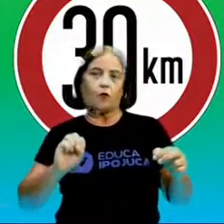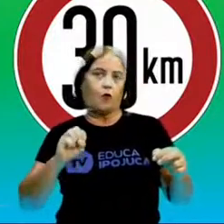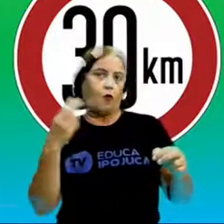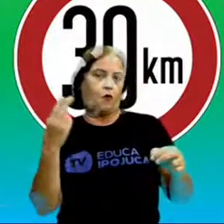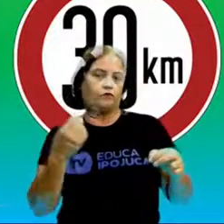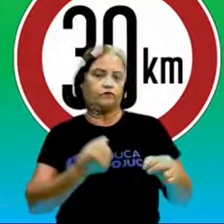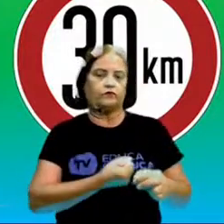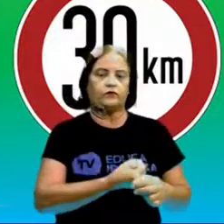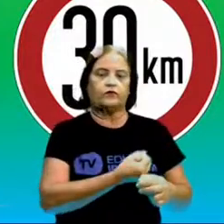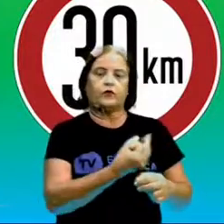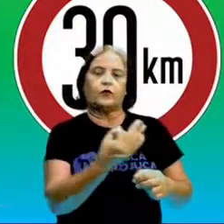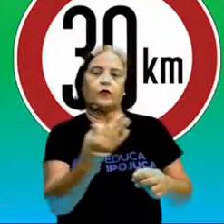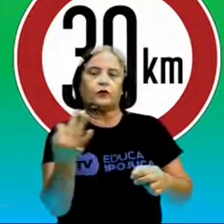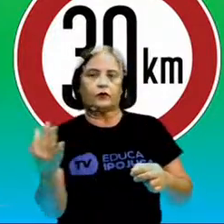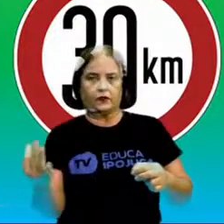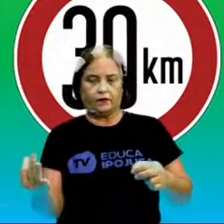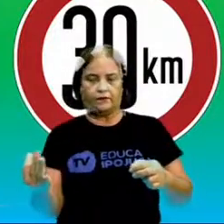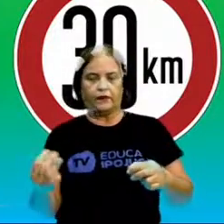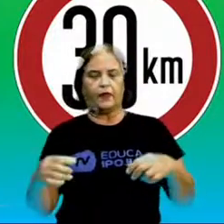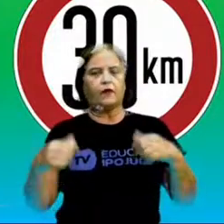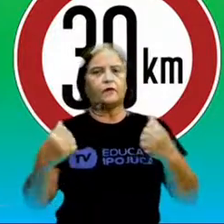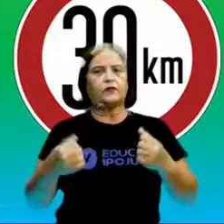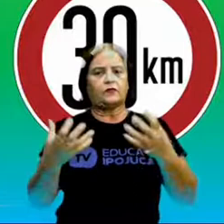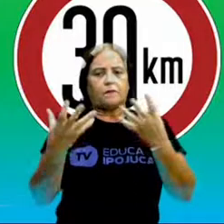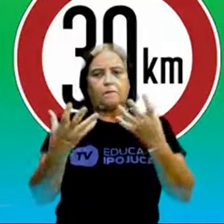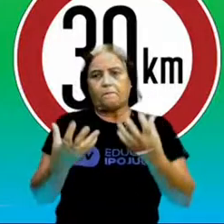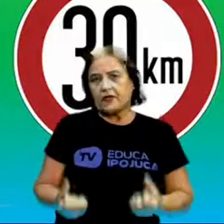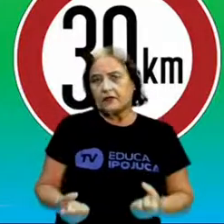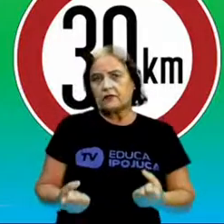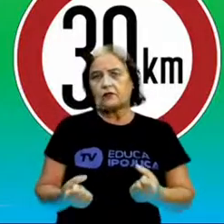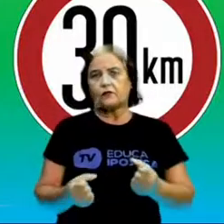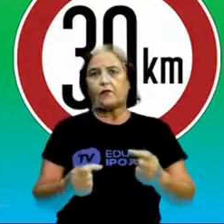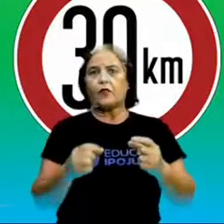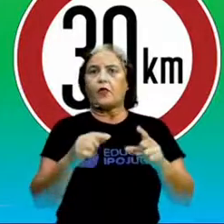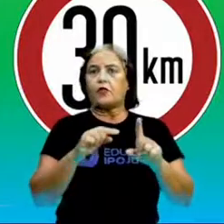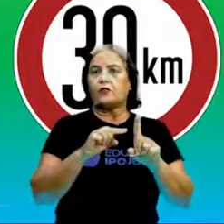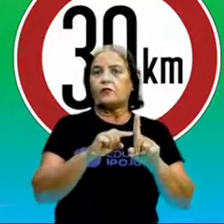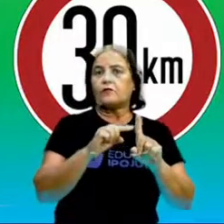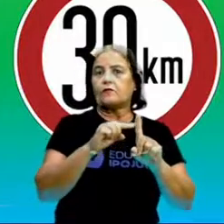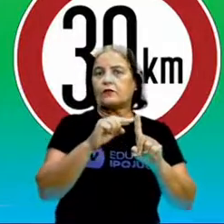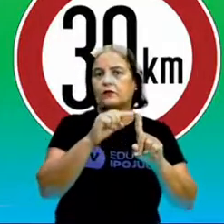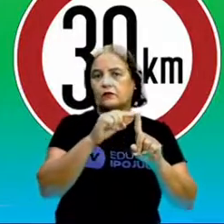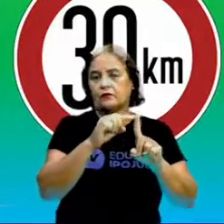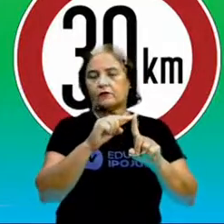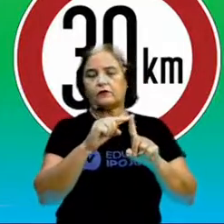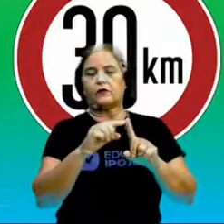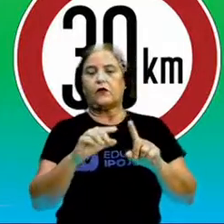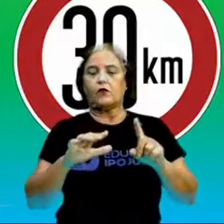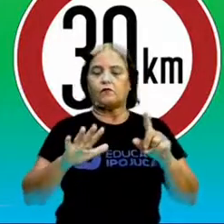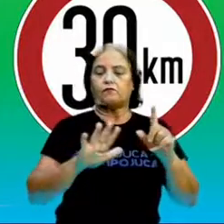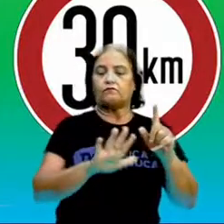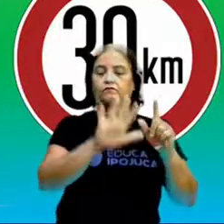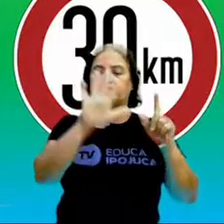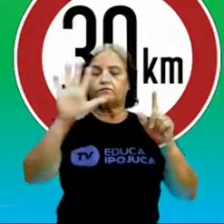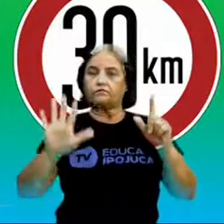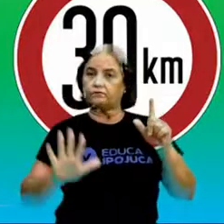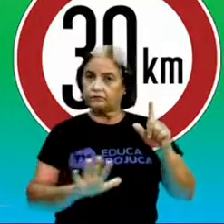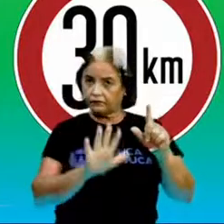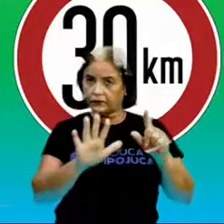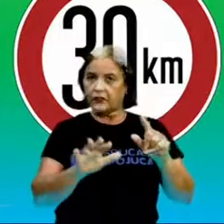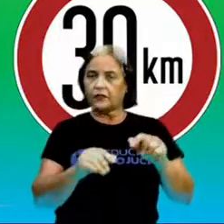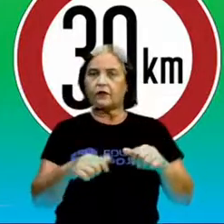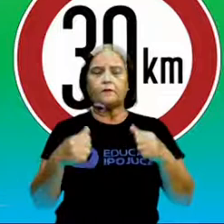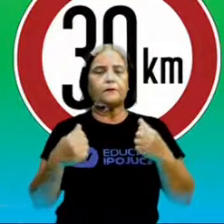ser peso, pode ser a temperatura, pode ser área, pode ser até a memória do seu computador ou